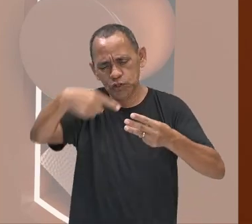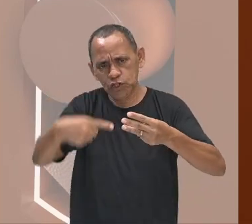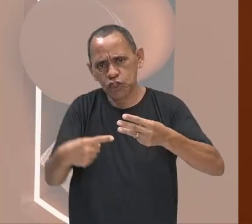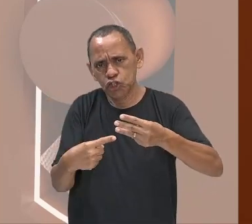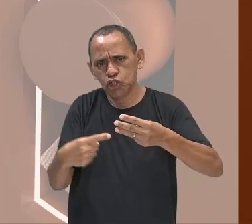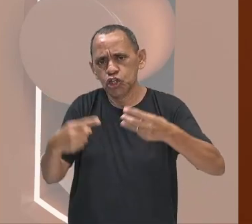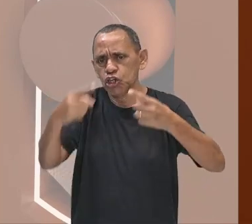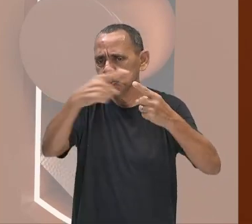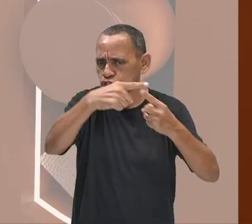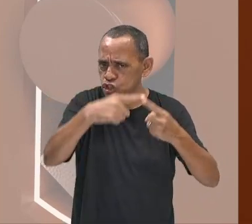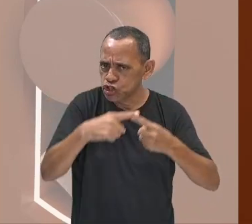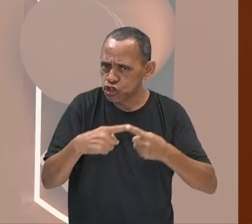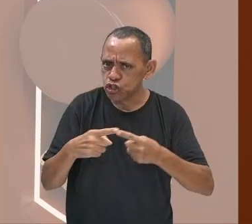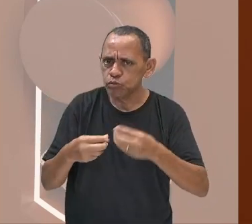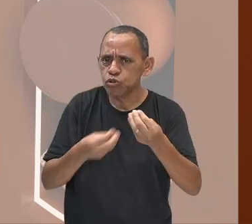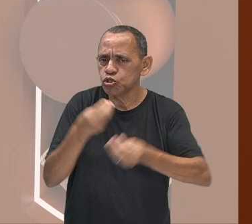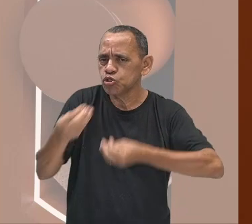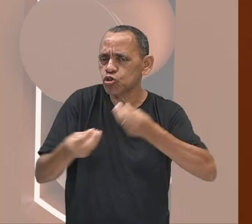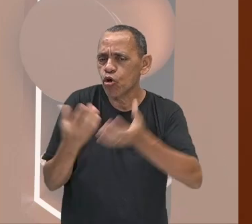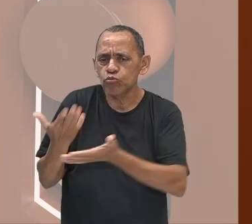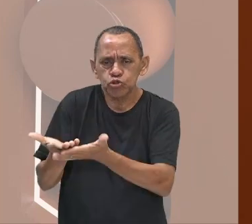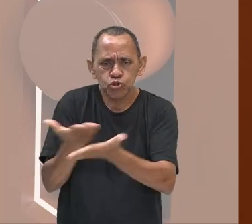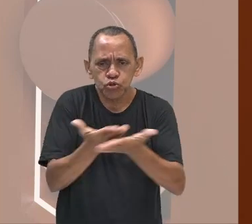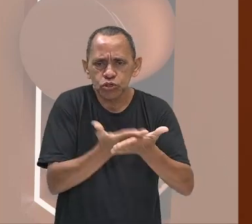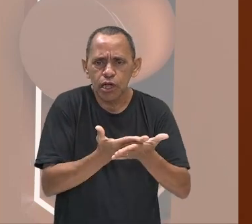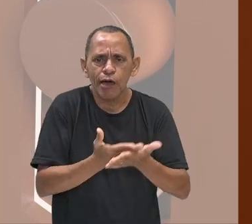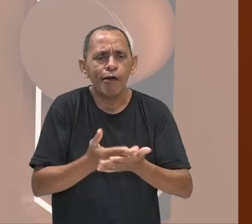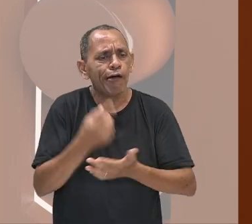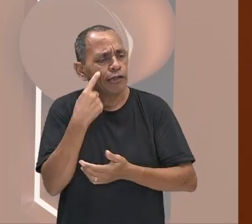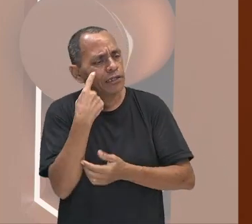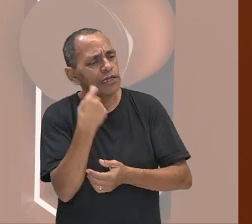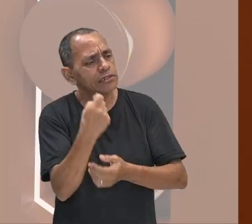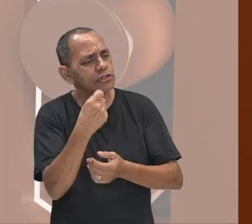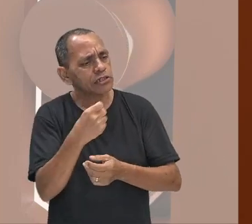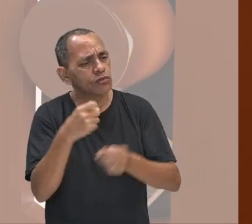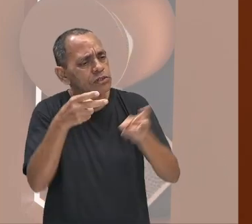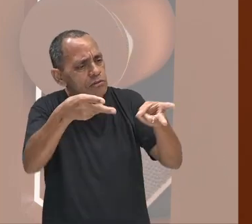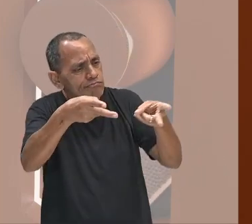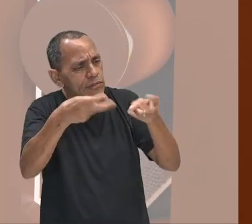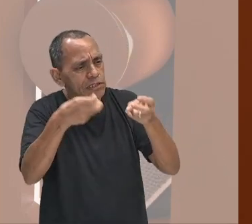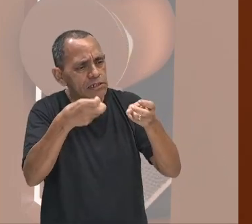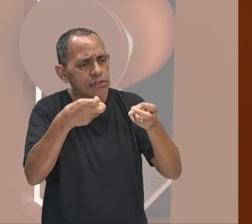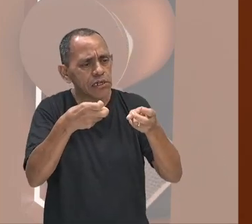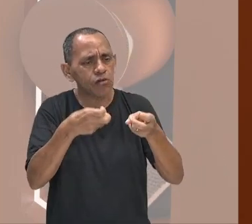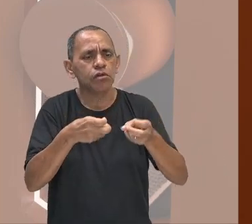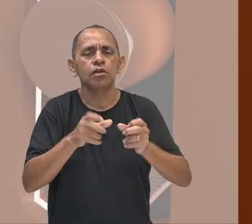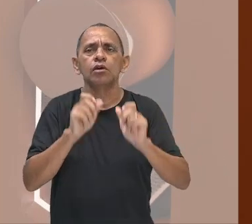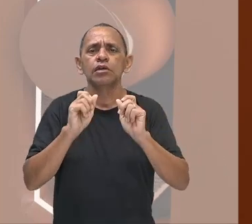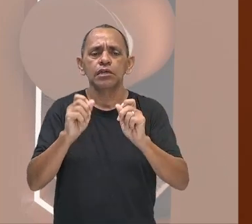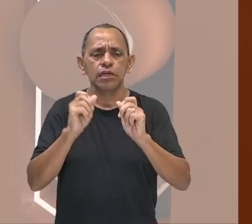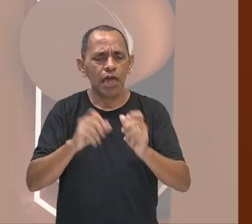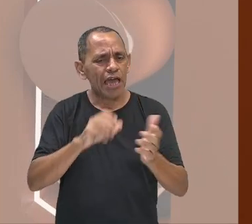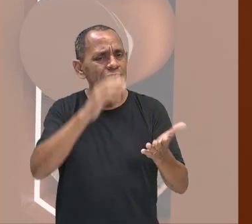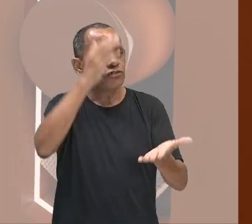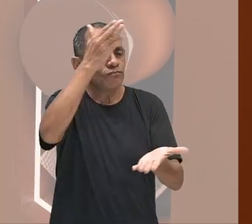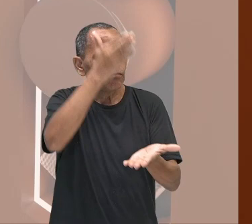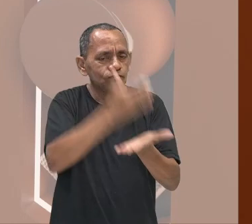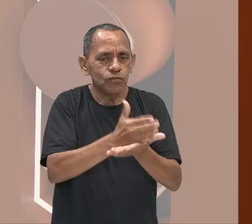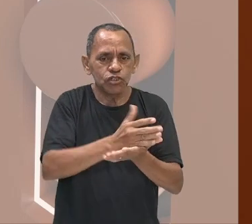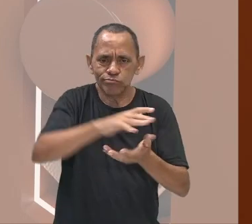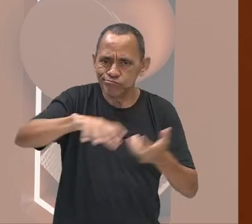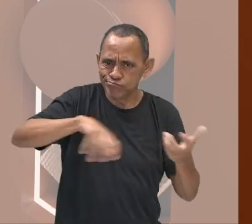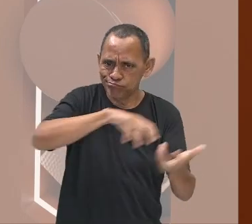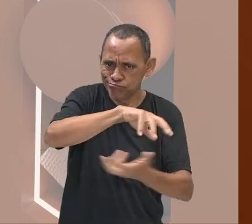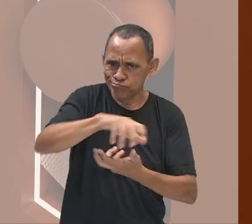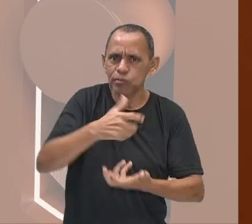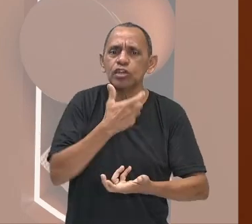vai estudar, que é interessante vocês pontuarem, que meio que divide a Revolução na Inglaterra, a Revolução Inglesa. Primeiro